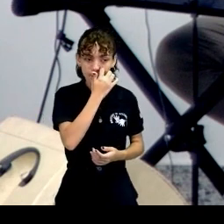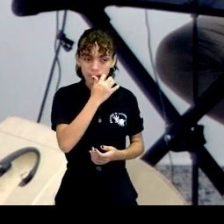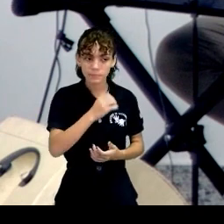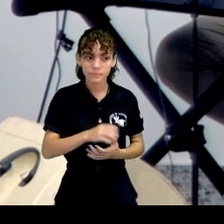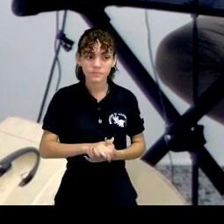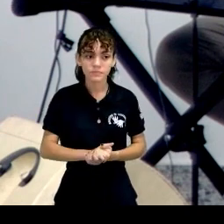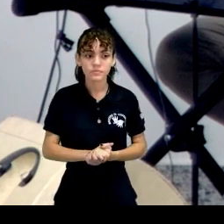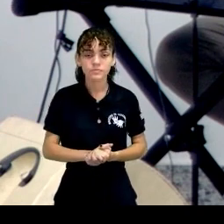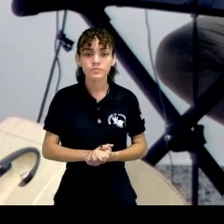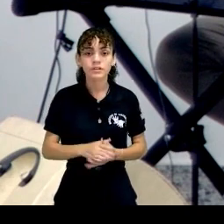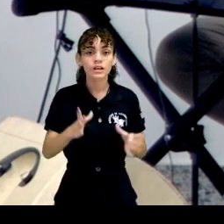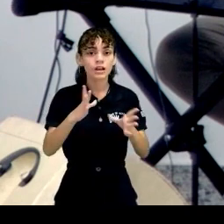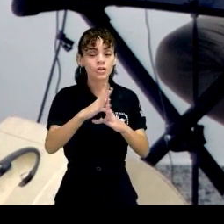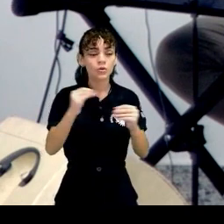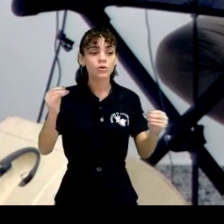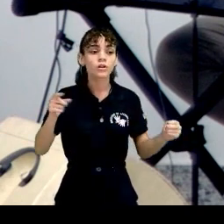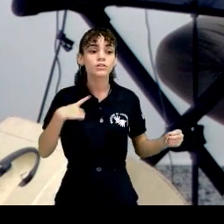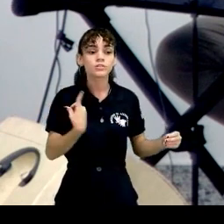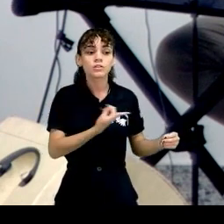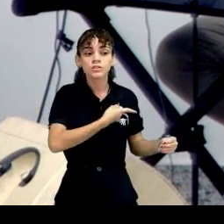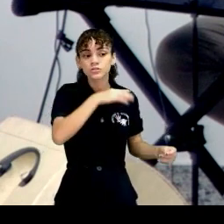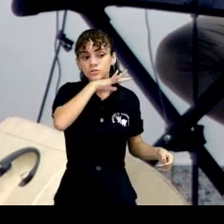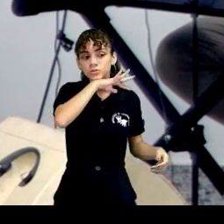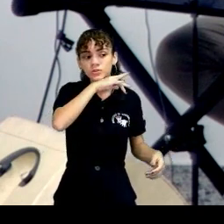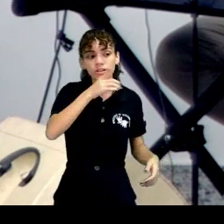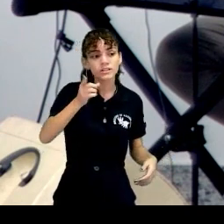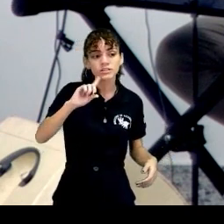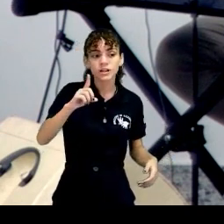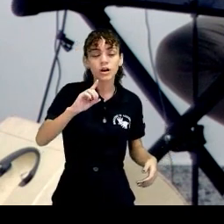nos livramos daquilo que nos incomoda,